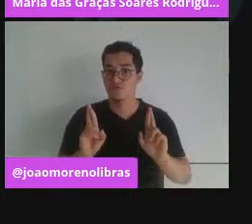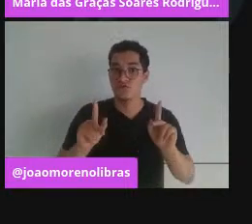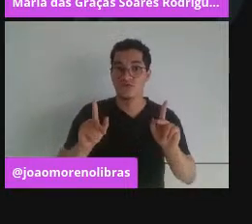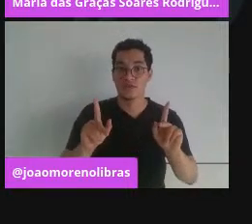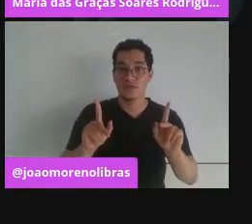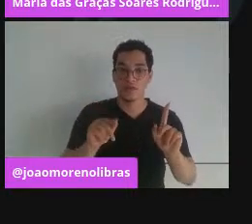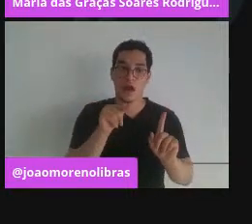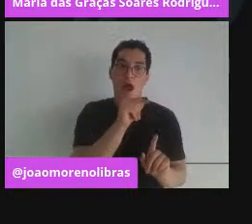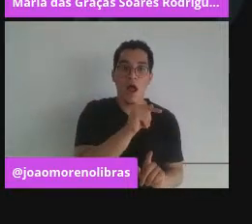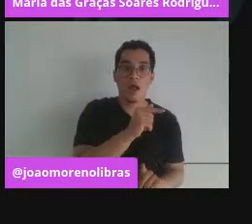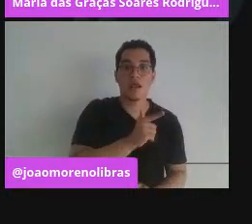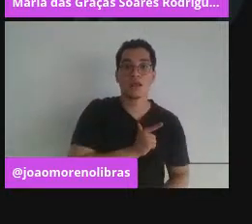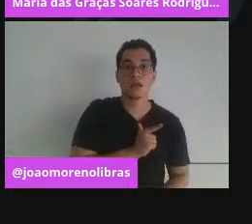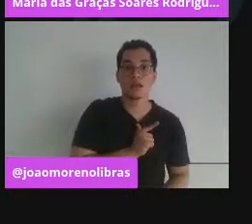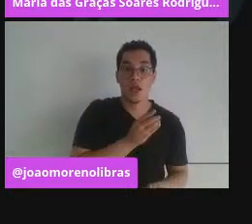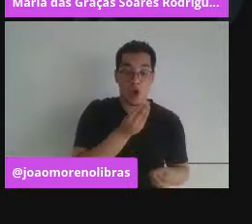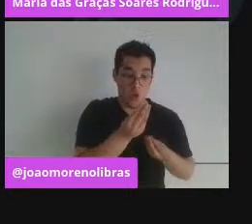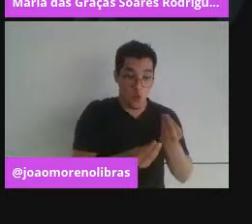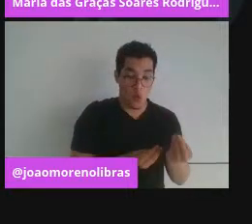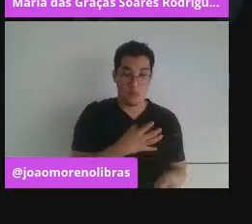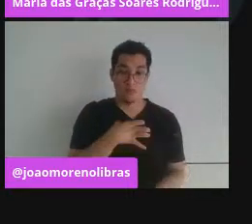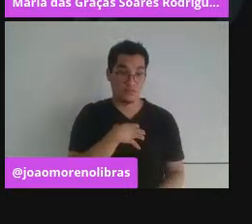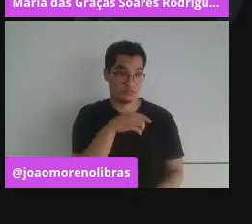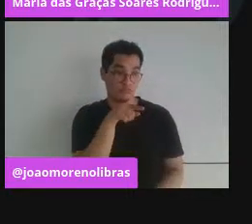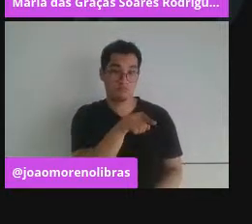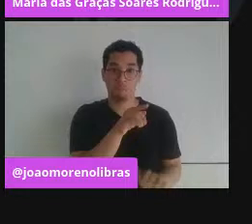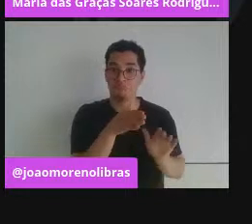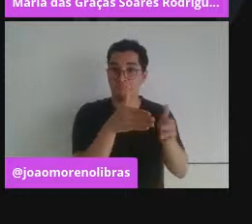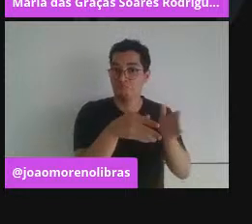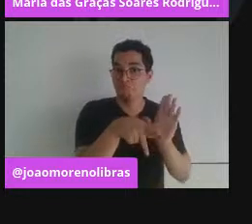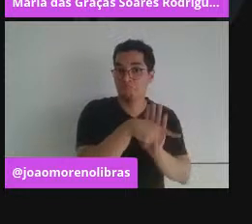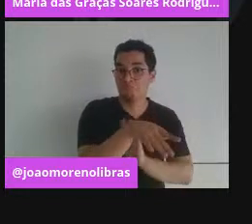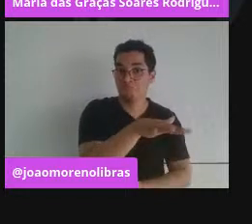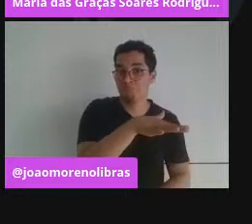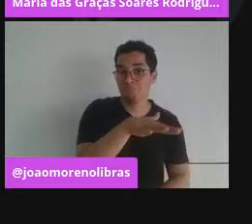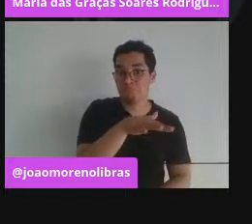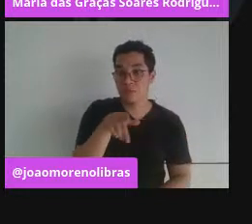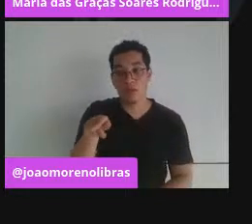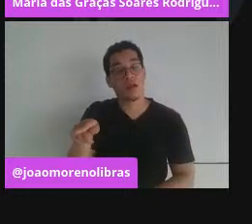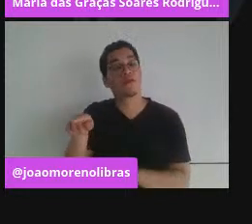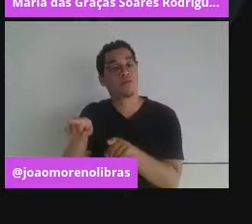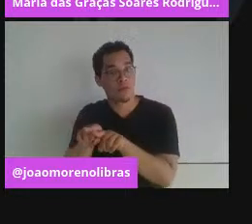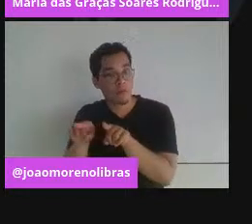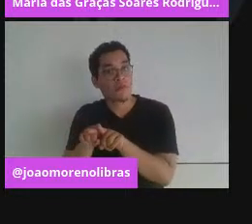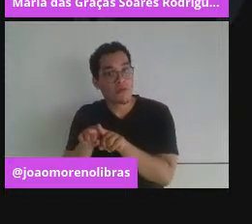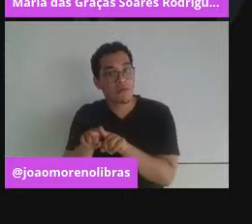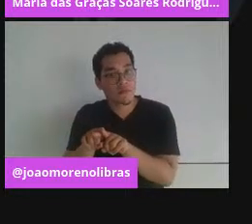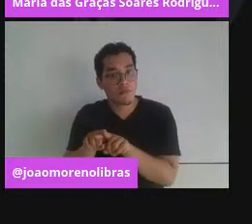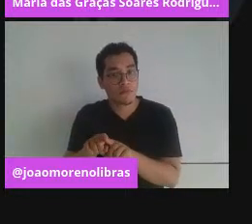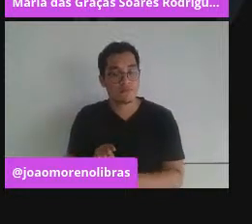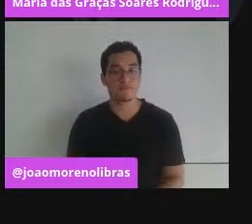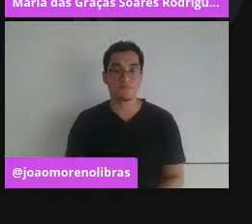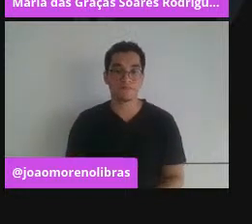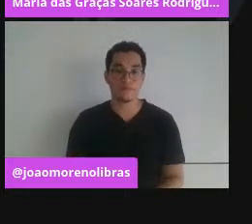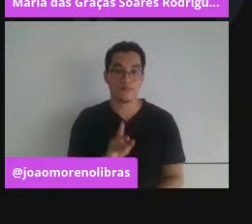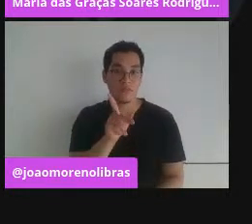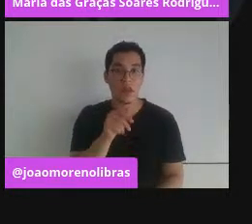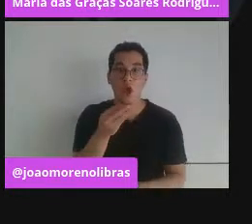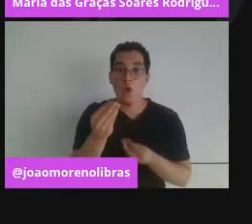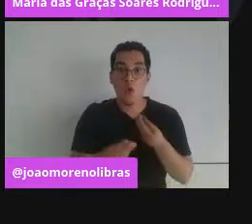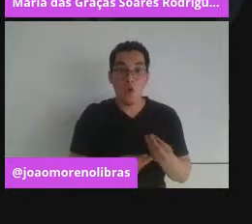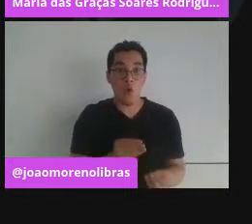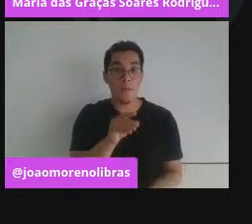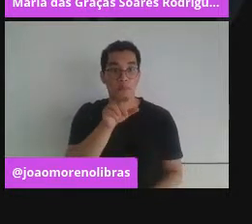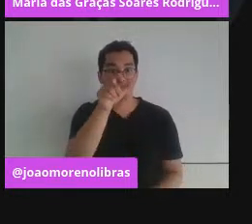escrever. E no interior de sua escrita, ele faz os indivíduos se enunciarem. E isso é muito comum